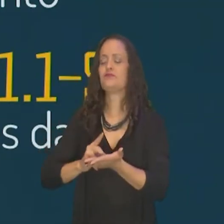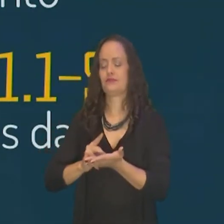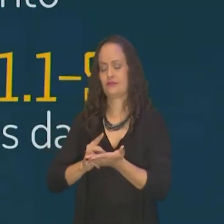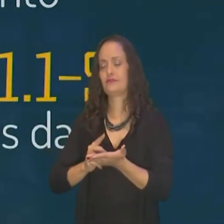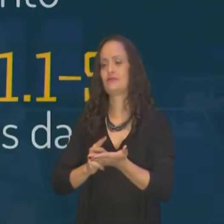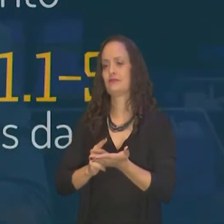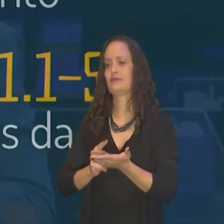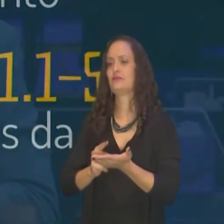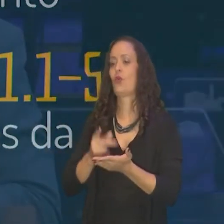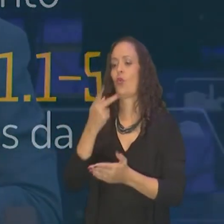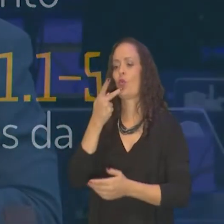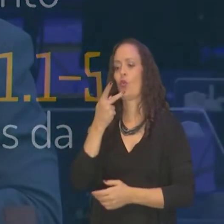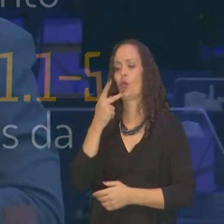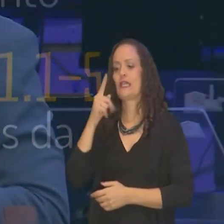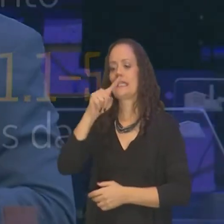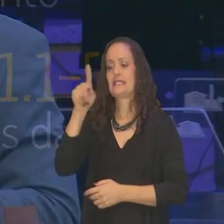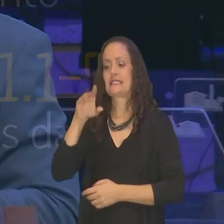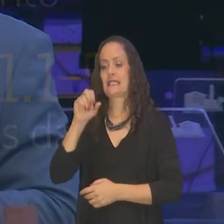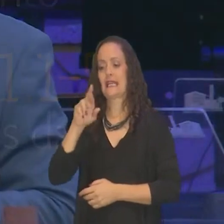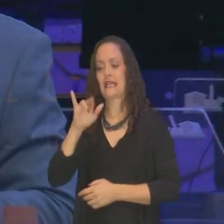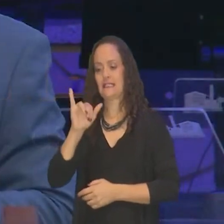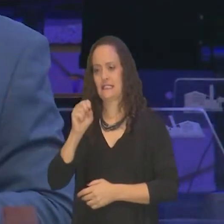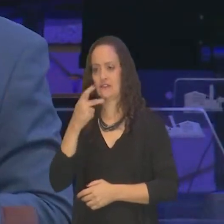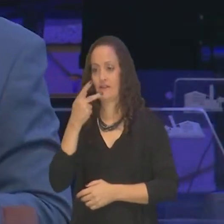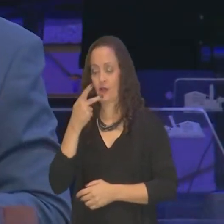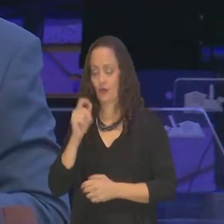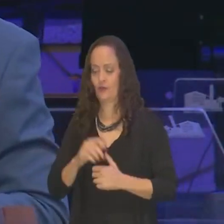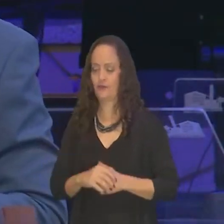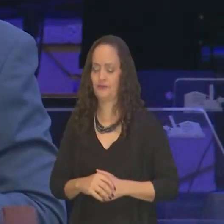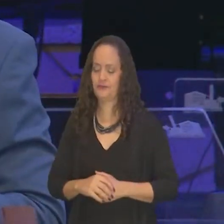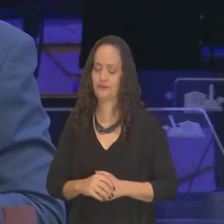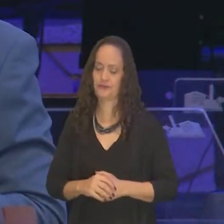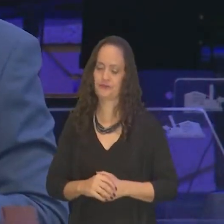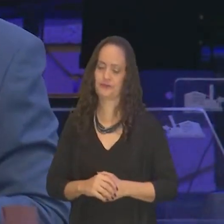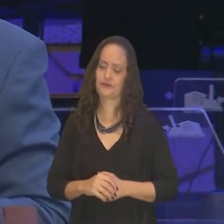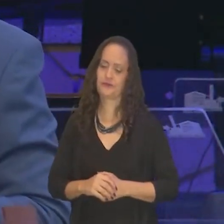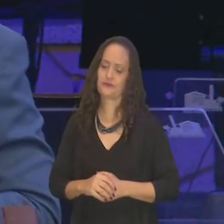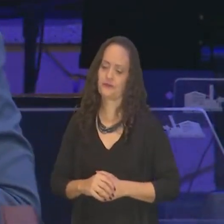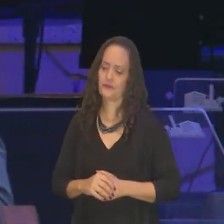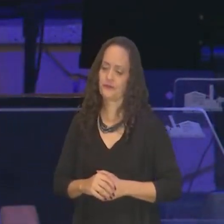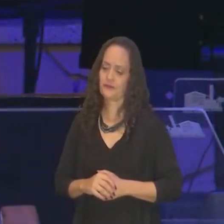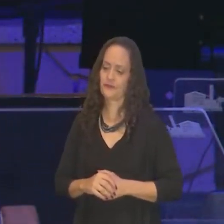triunfante. Mateus, capítulo 21, o verso de número 5.